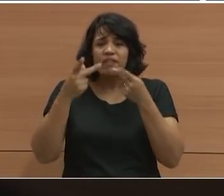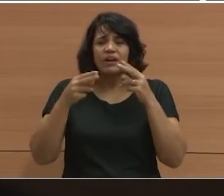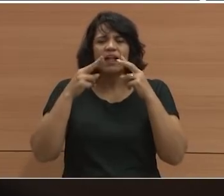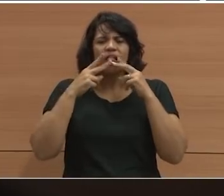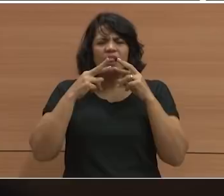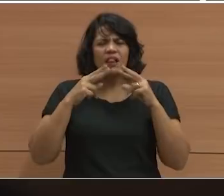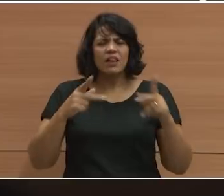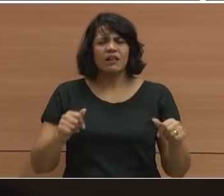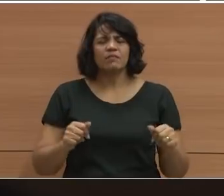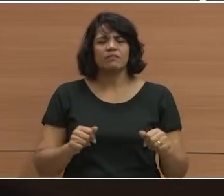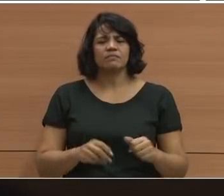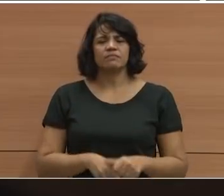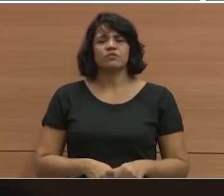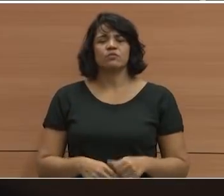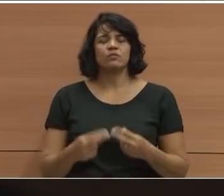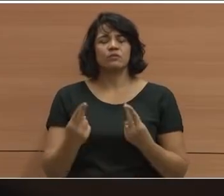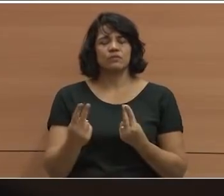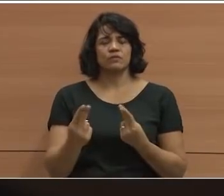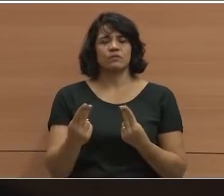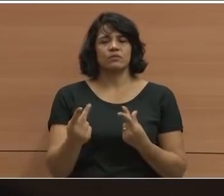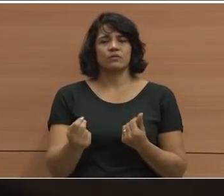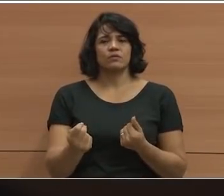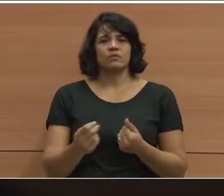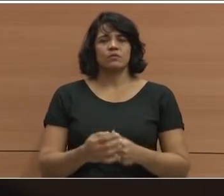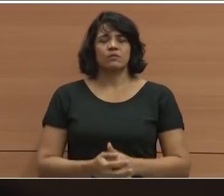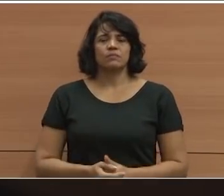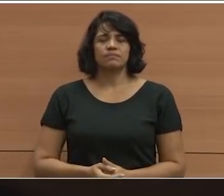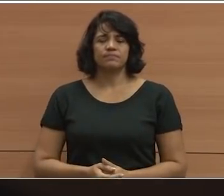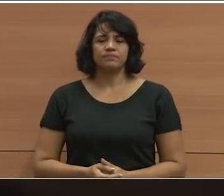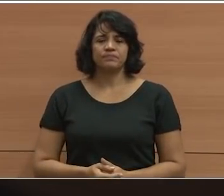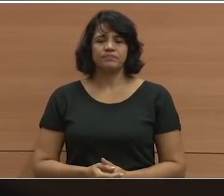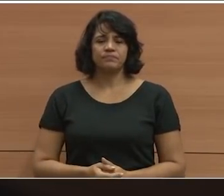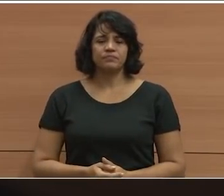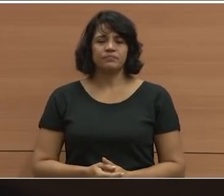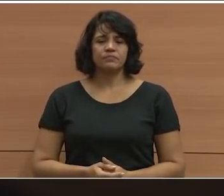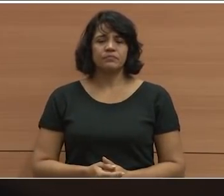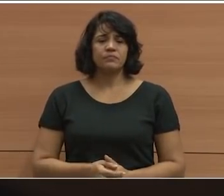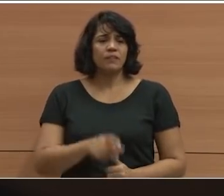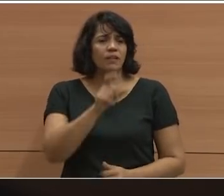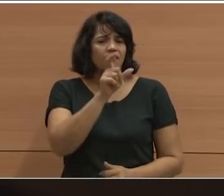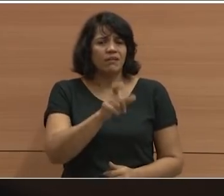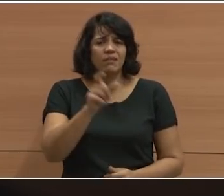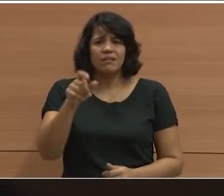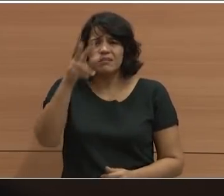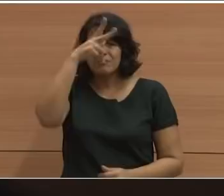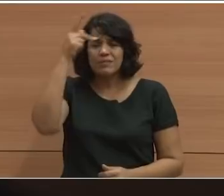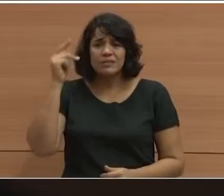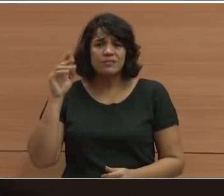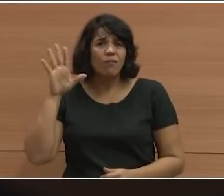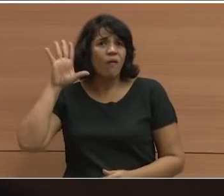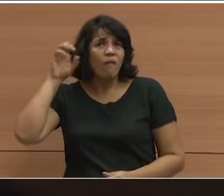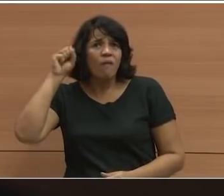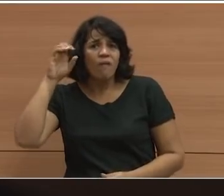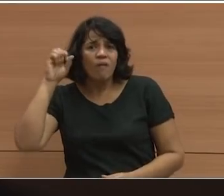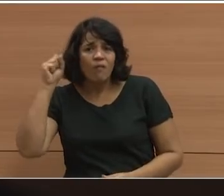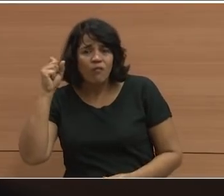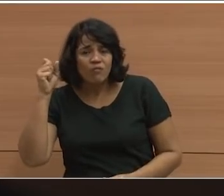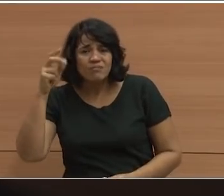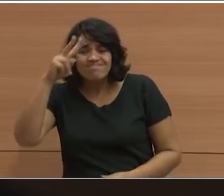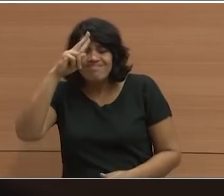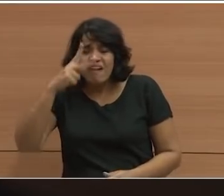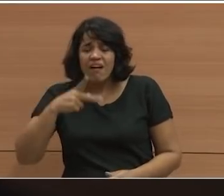judeus como prosélitos, cretenses e arábios. Quer dizer, cada um deles ouviu falar em sua própria língua